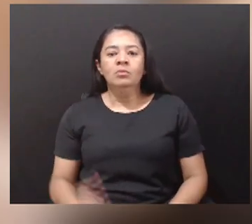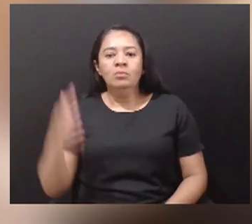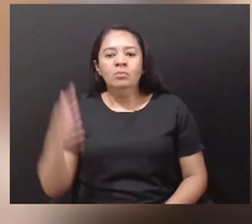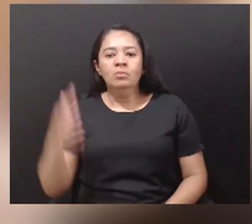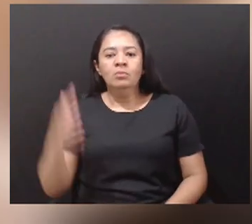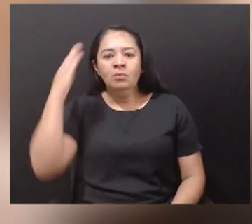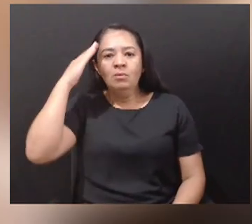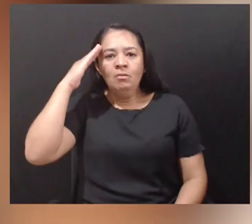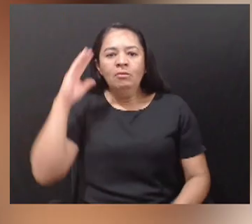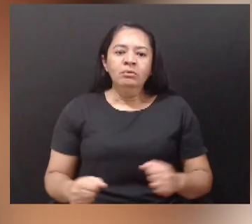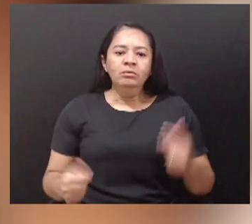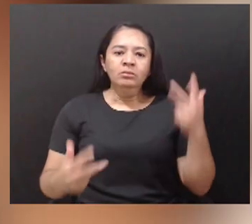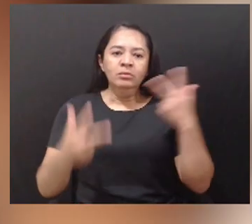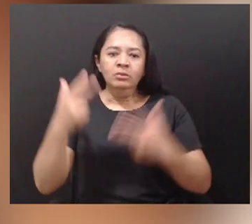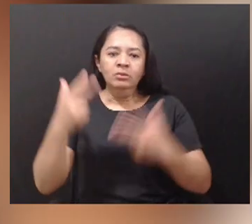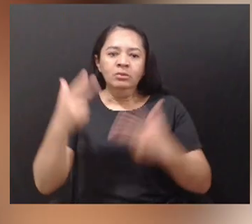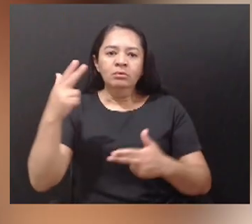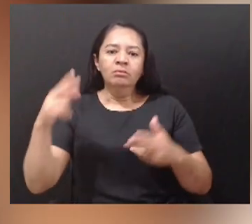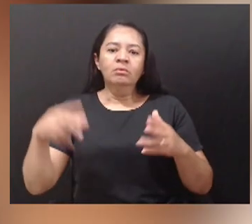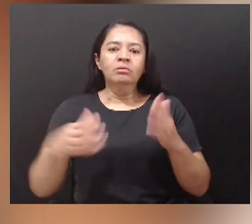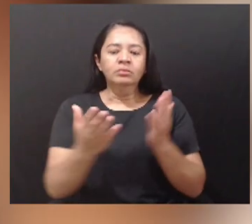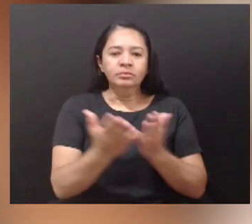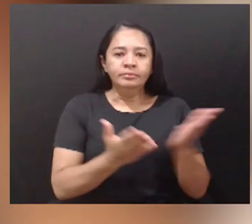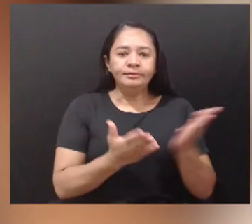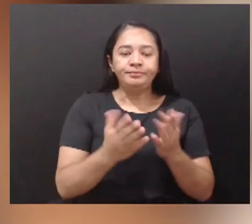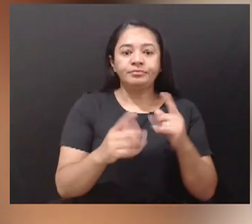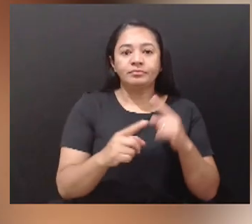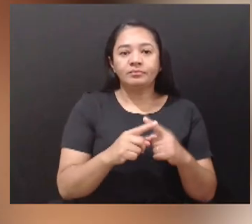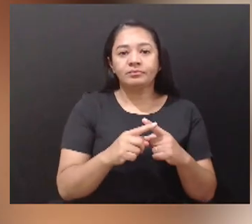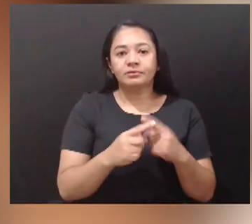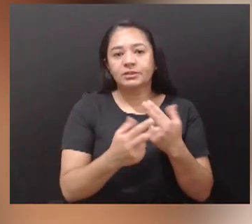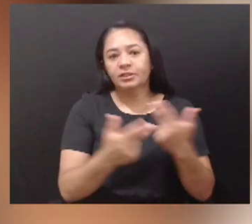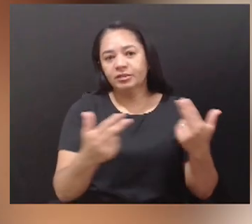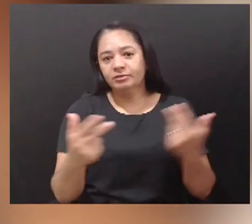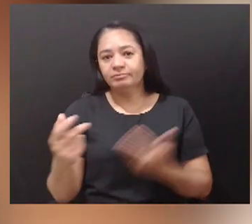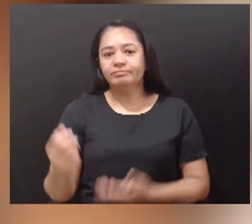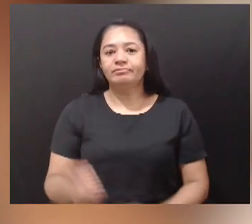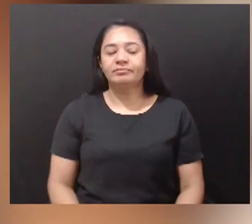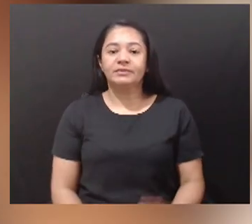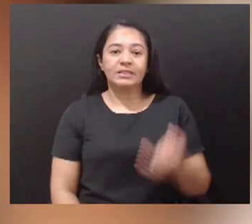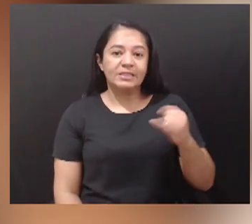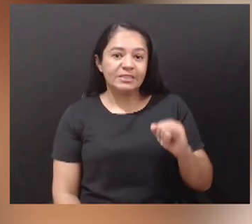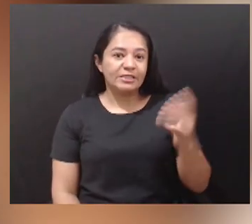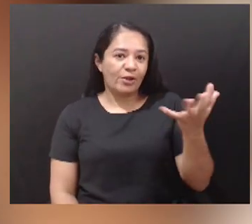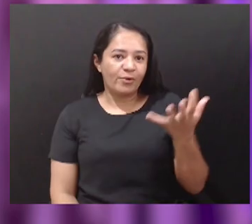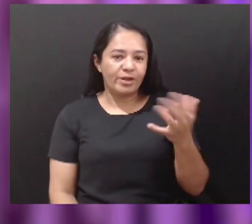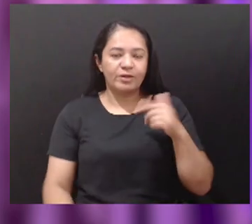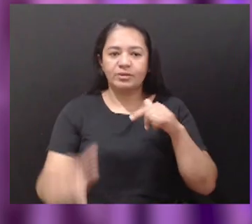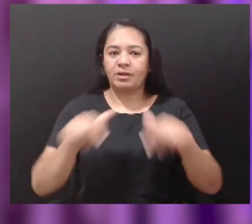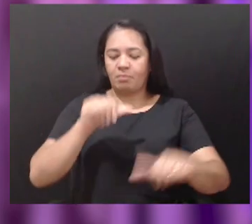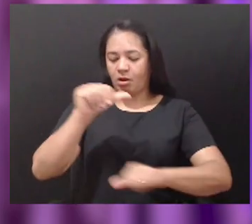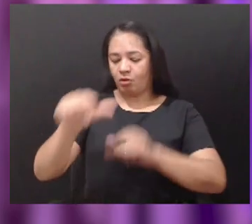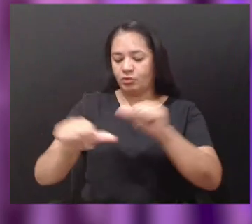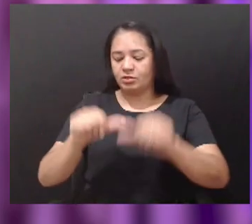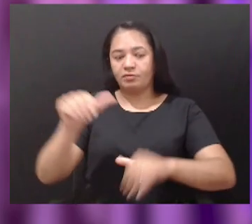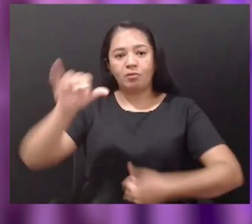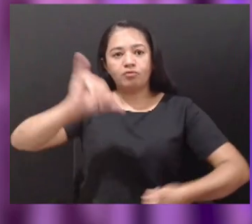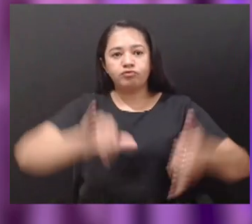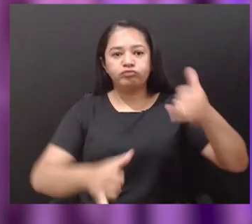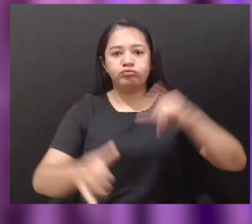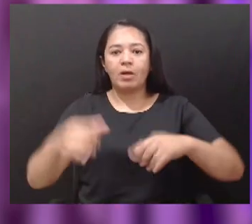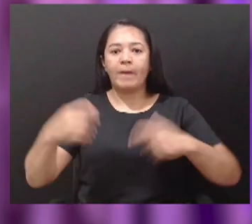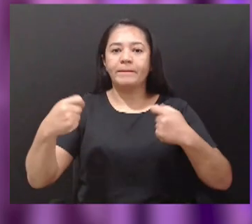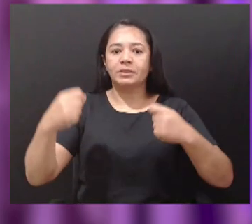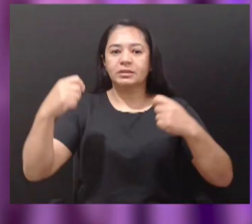os cortes, desde os tratamentos, porque uma coisa puxa a outra. Né? Se eu quis trabalhar com transformações químicas, eu preciso aprender a tratar